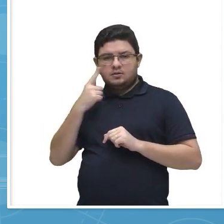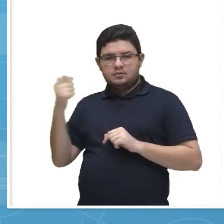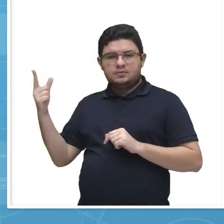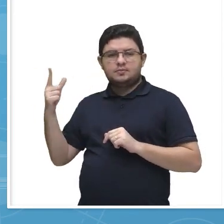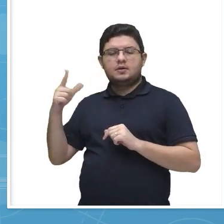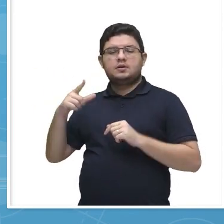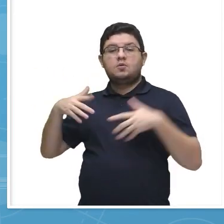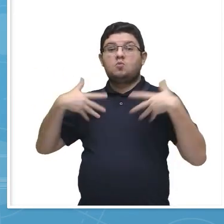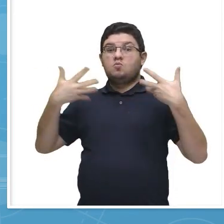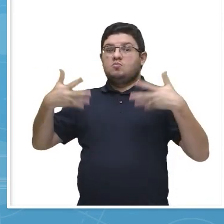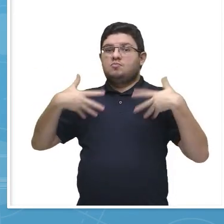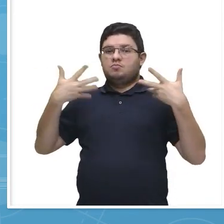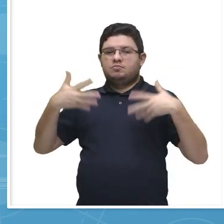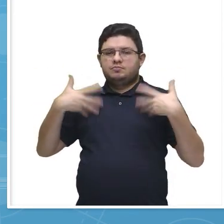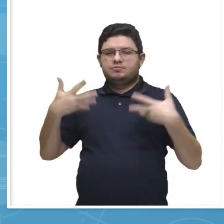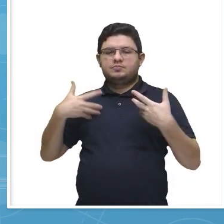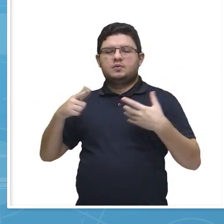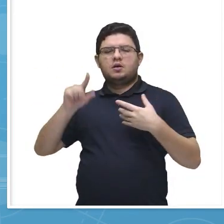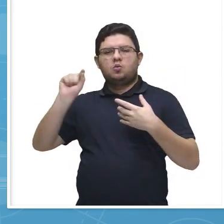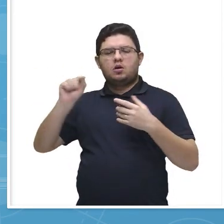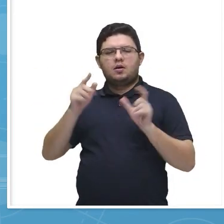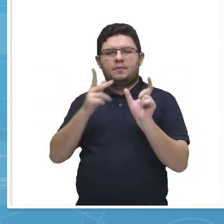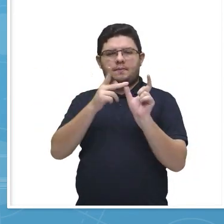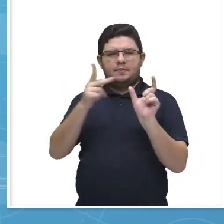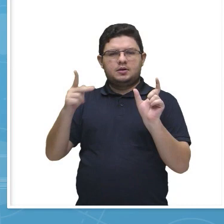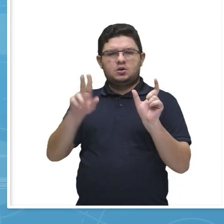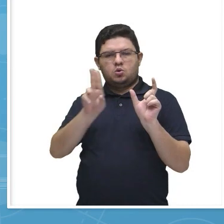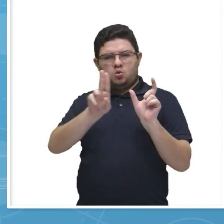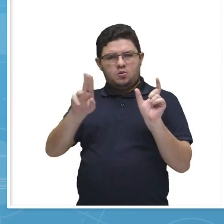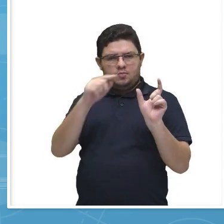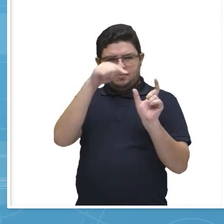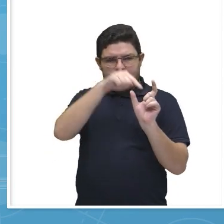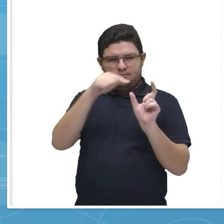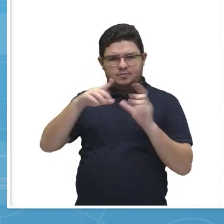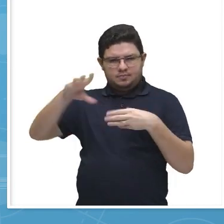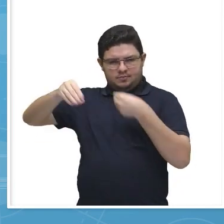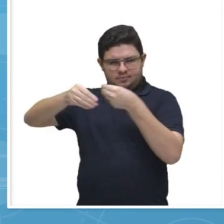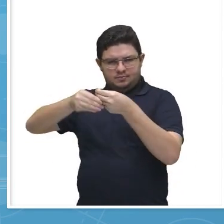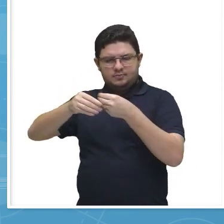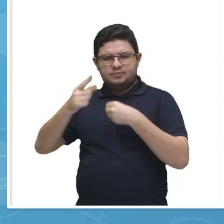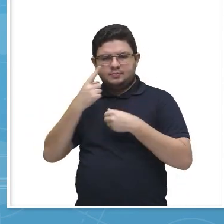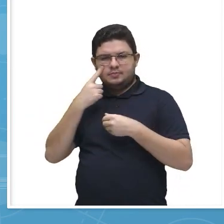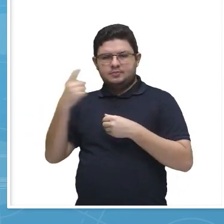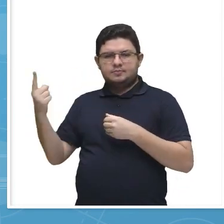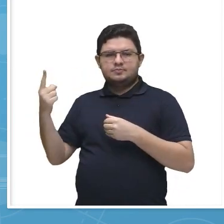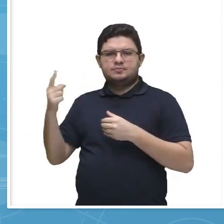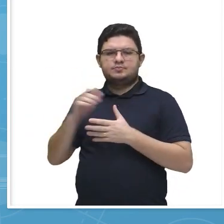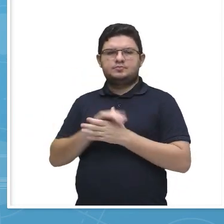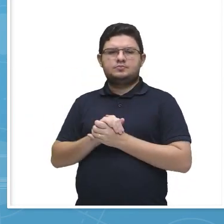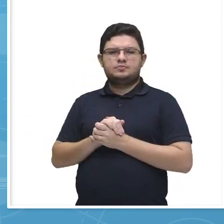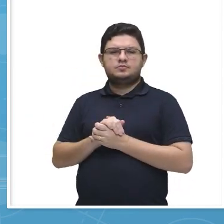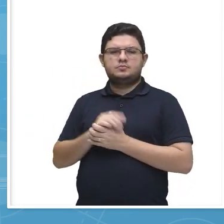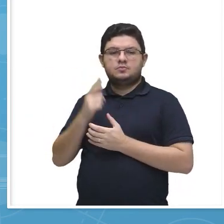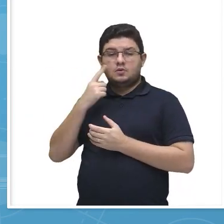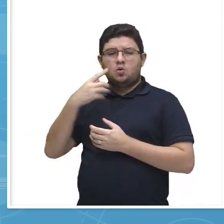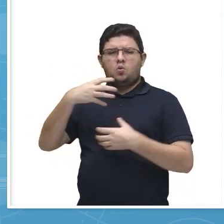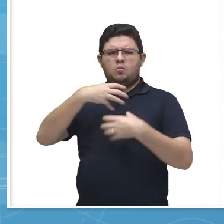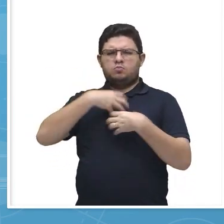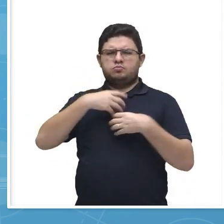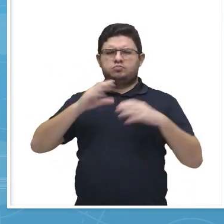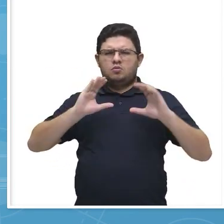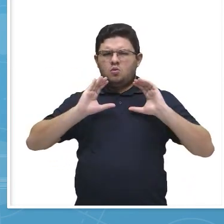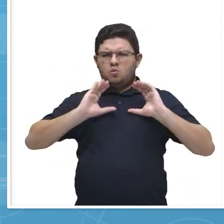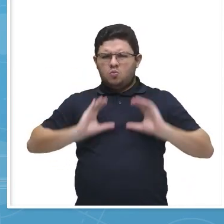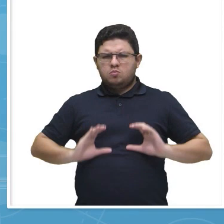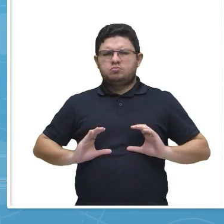estranho. Sujeito, seu comportamento, retirei. Predicado estava muito estranho. O meu verbo estava, já sei que é um verbo